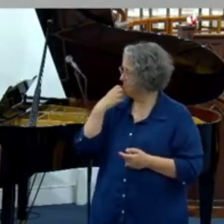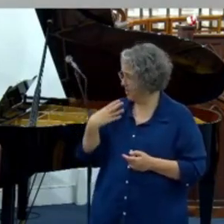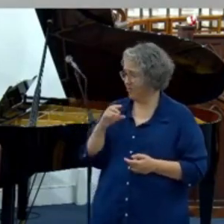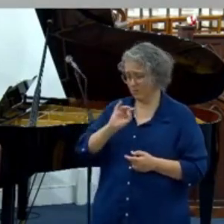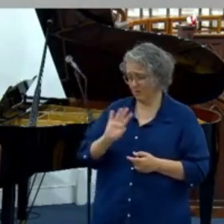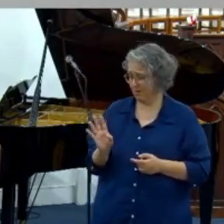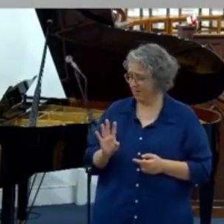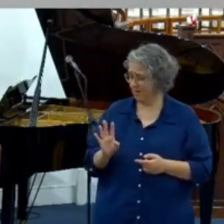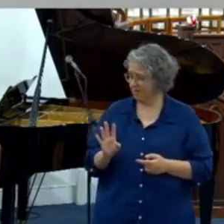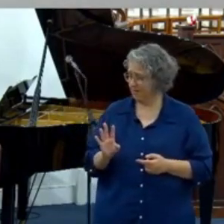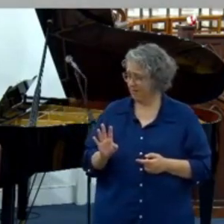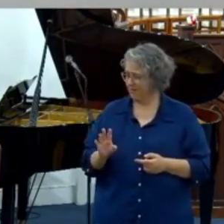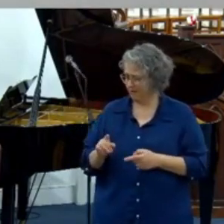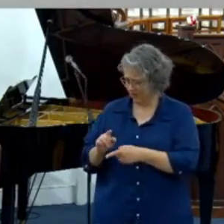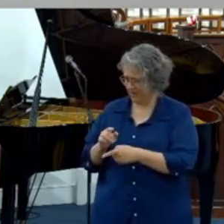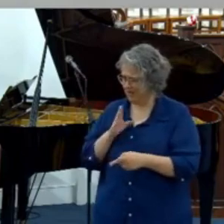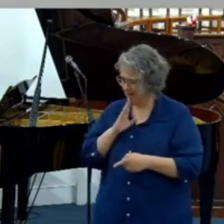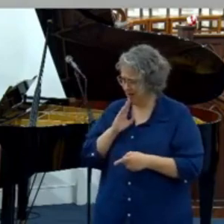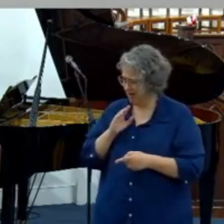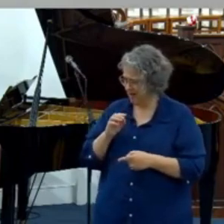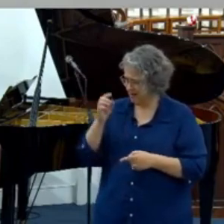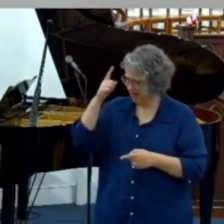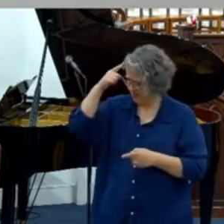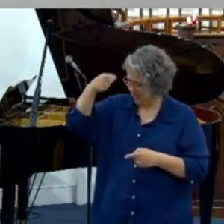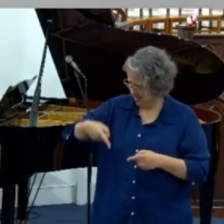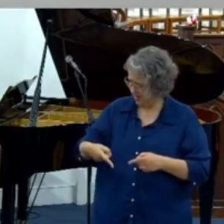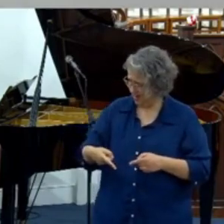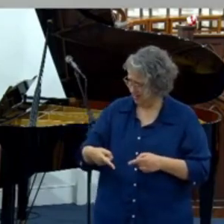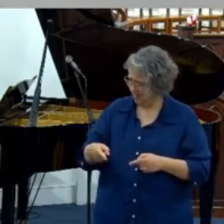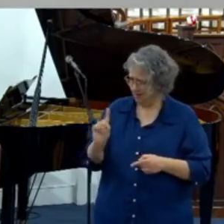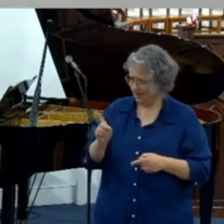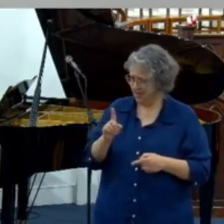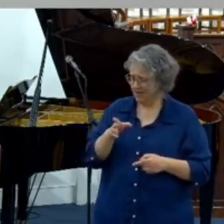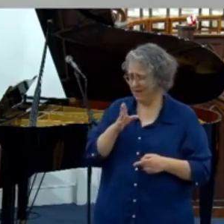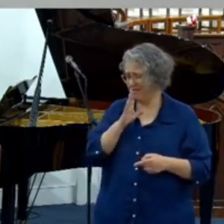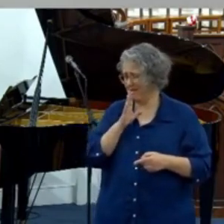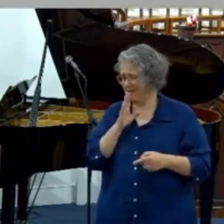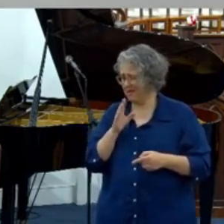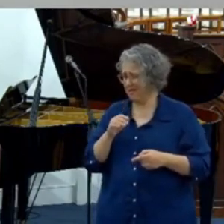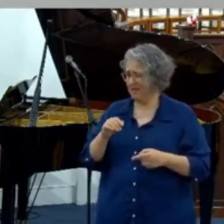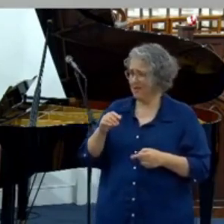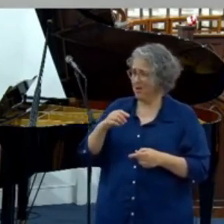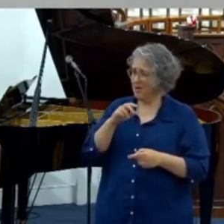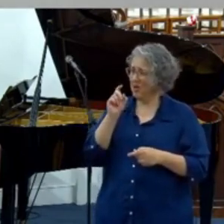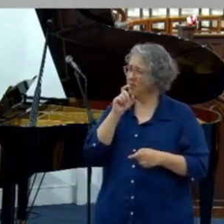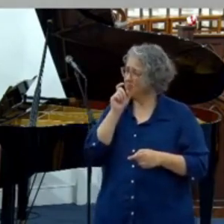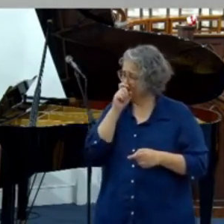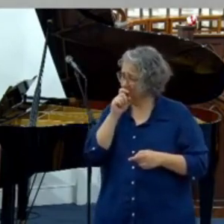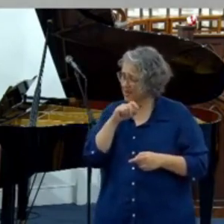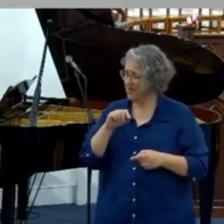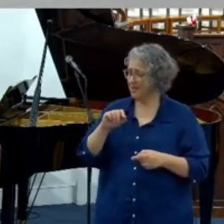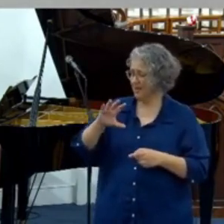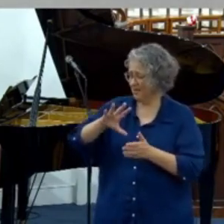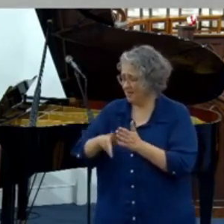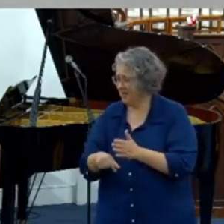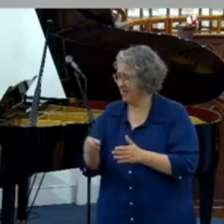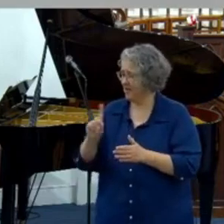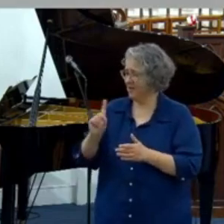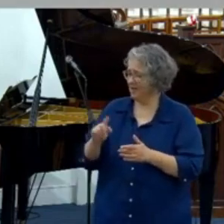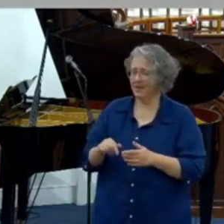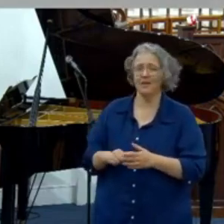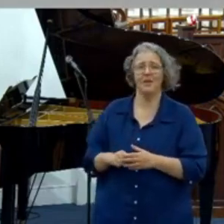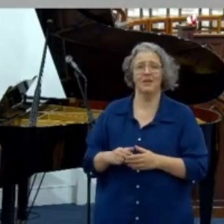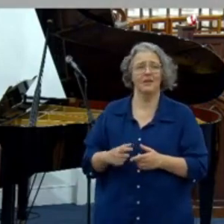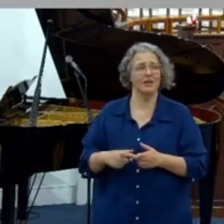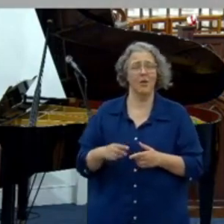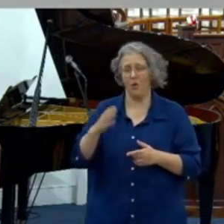os mandamentos: não mate, não cometa adultério, não furte, não dê falso testemunho, não defraude ninguém, honre o seu